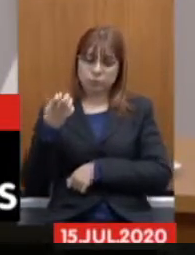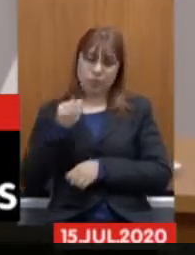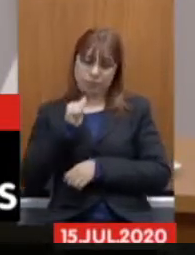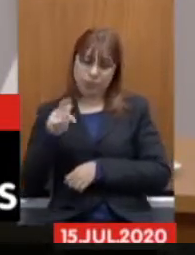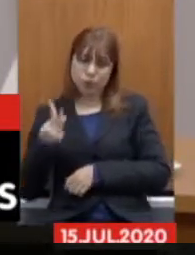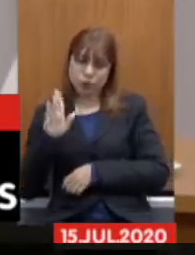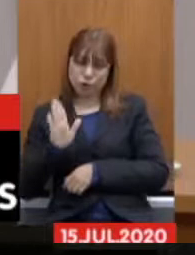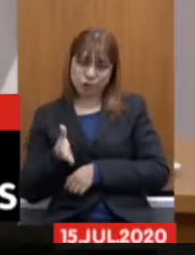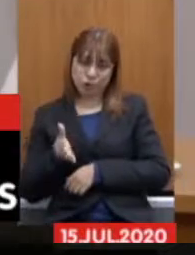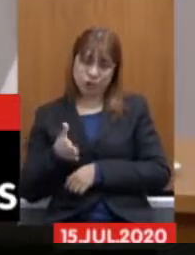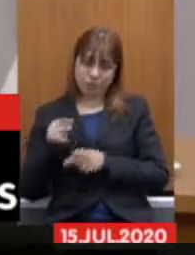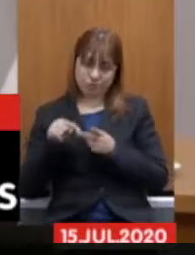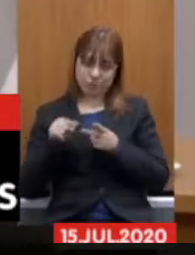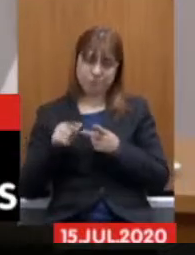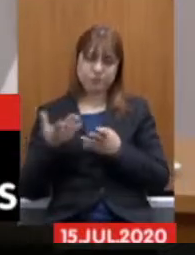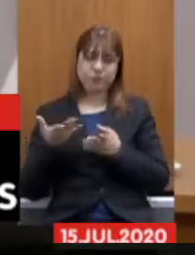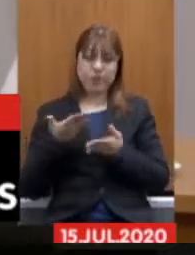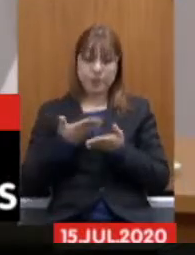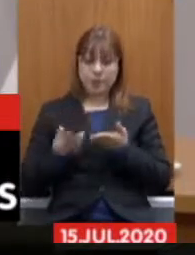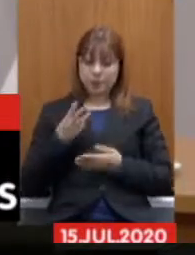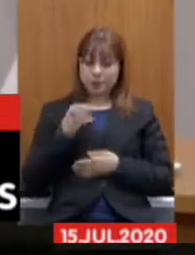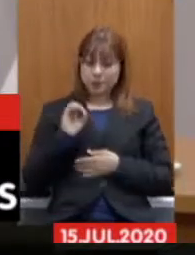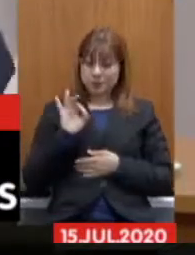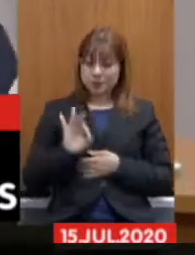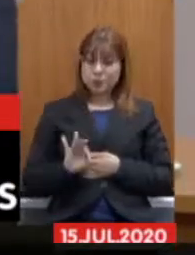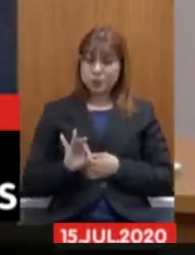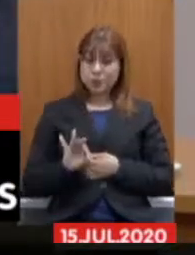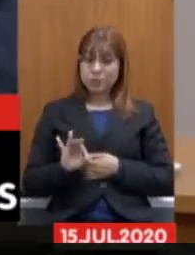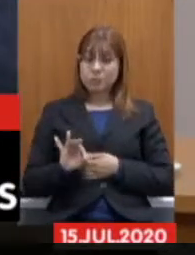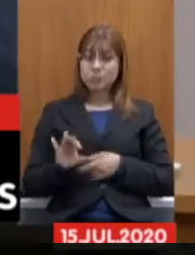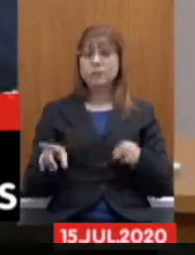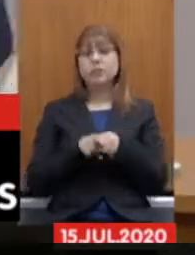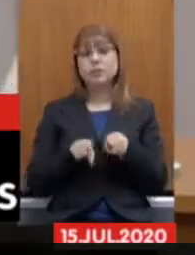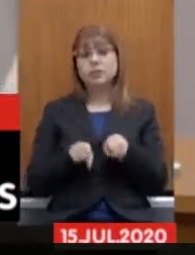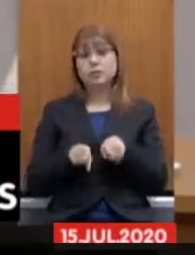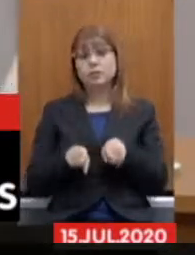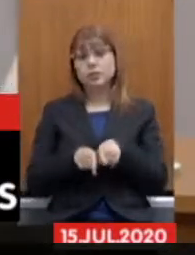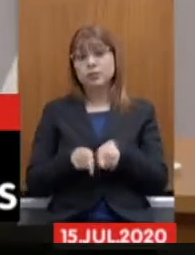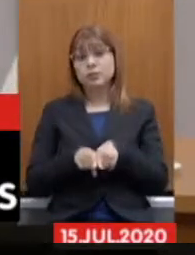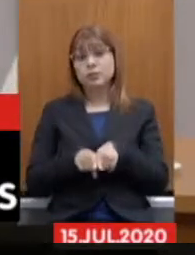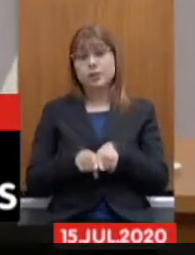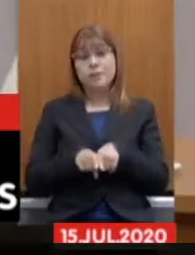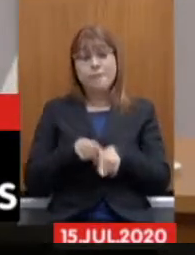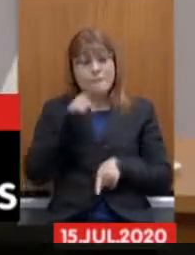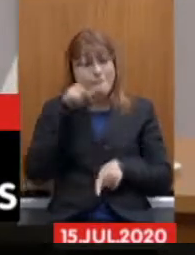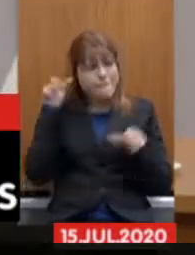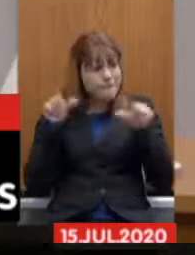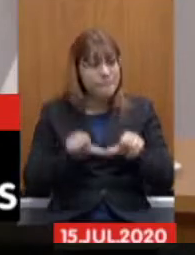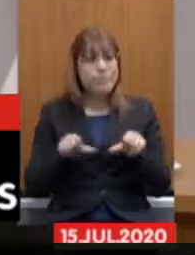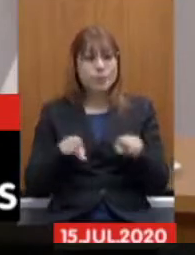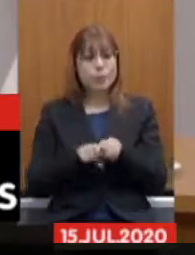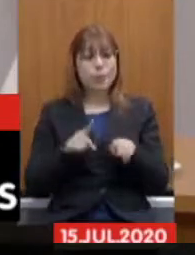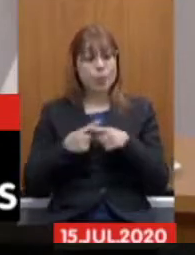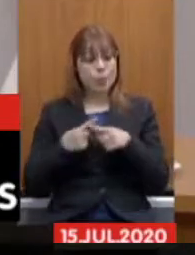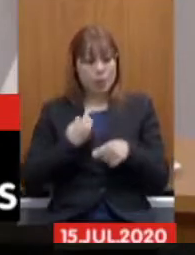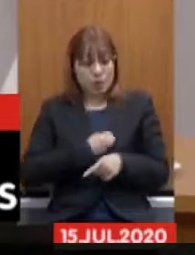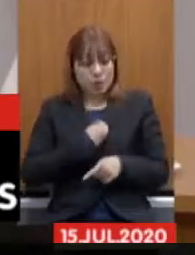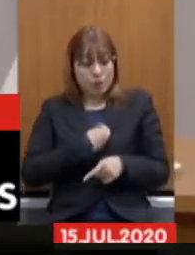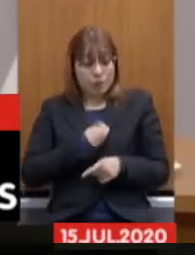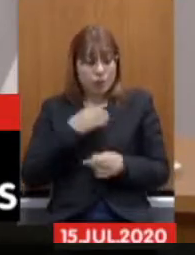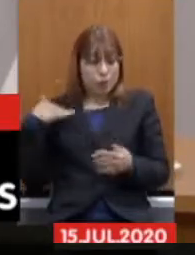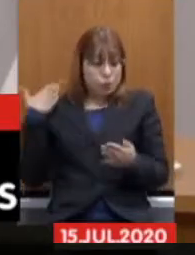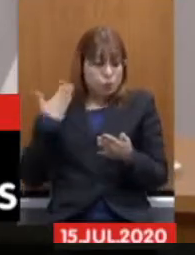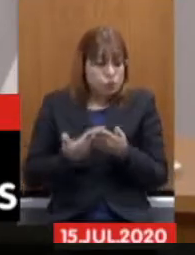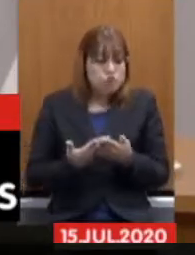por cento é justo isso e com ele mais grave ainda porque a contribuiu durante a vida